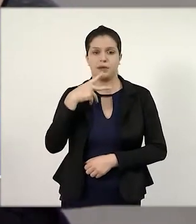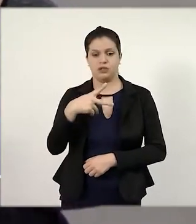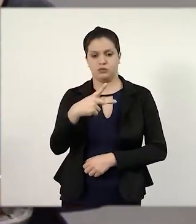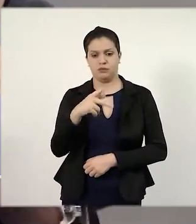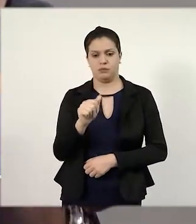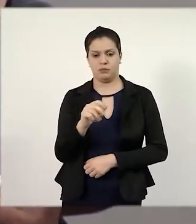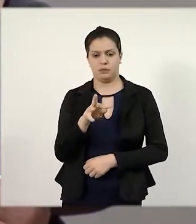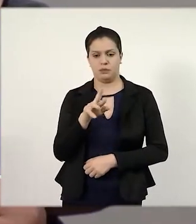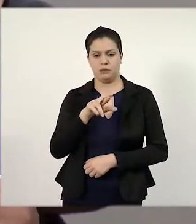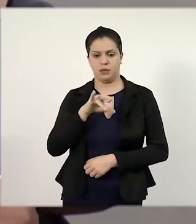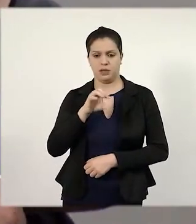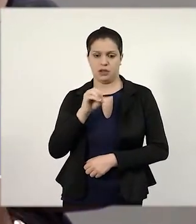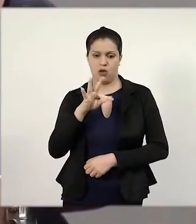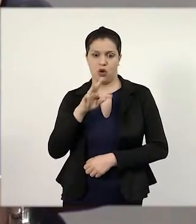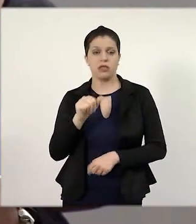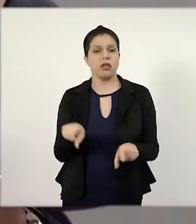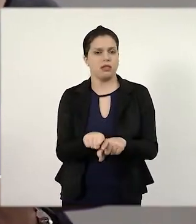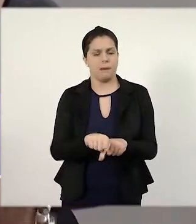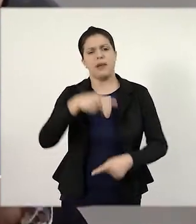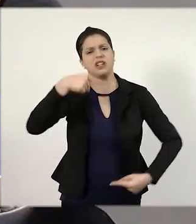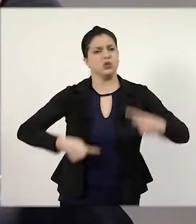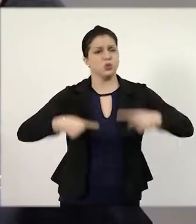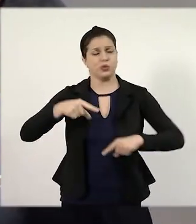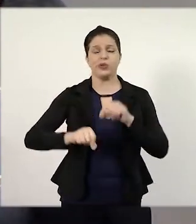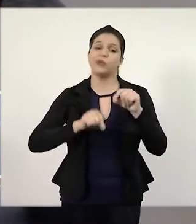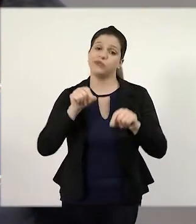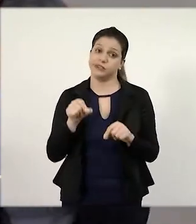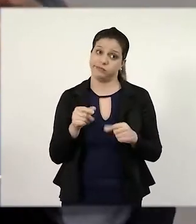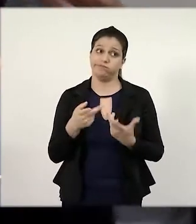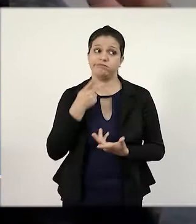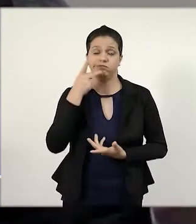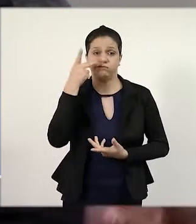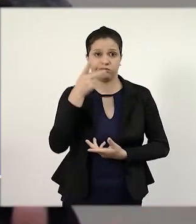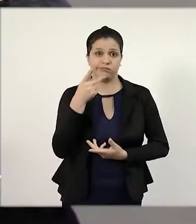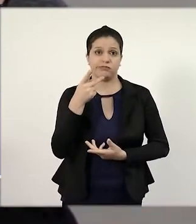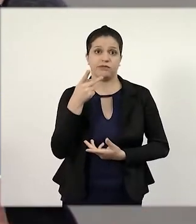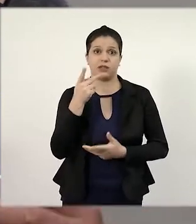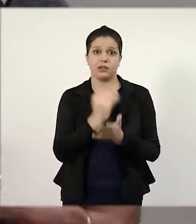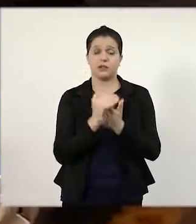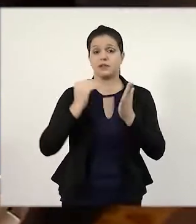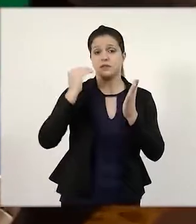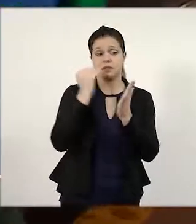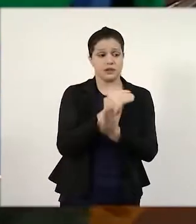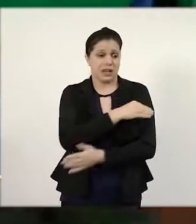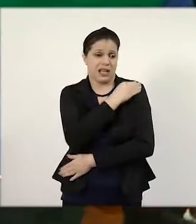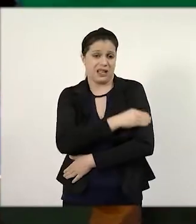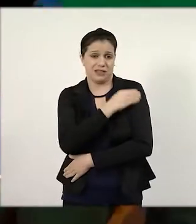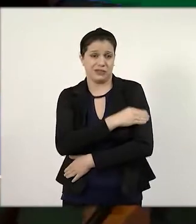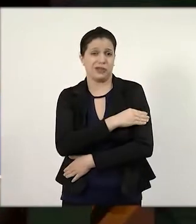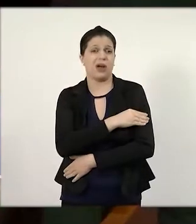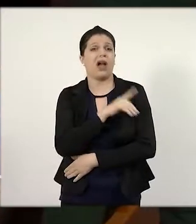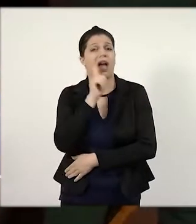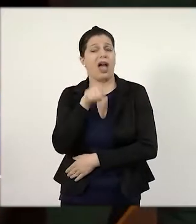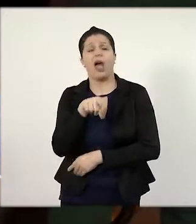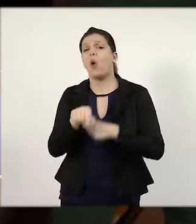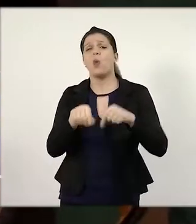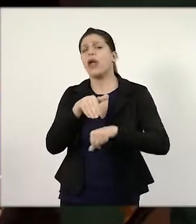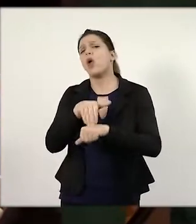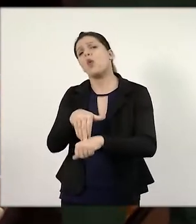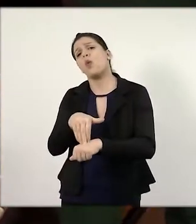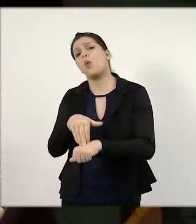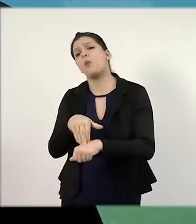do Patriota, que também participou das discussões, atribuiu o alto preço cobrado pelo etanol ao monopólio